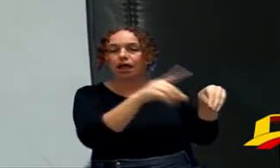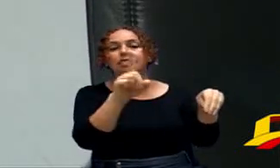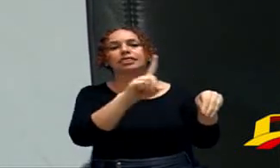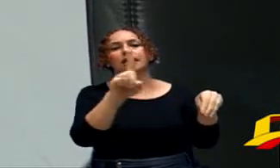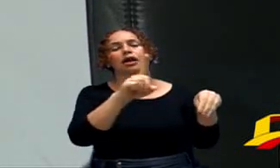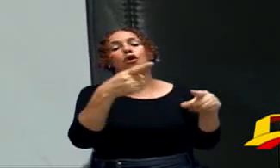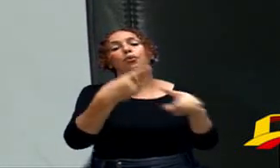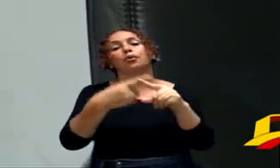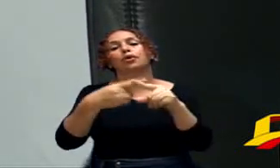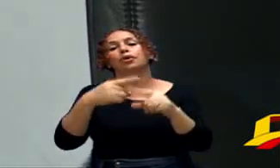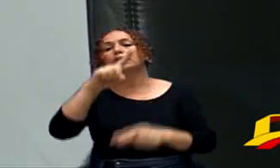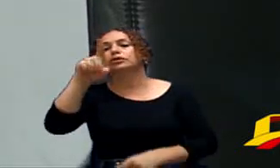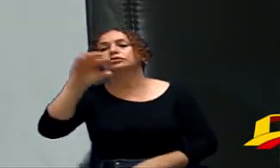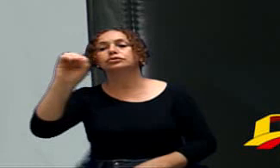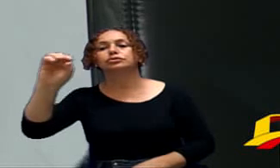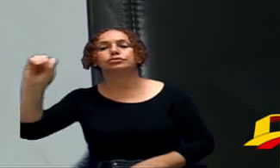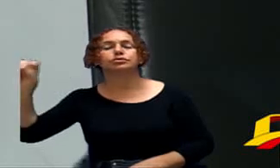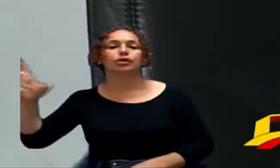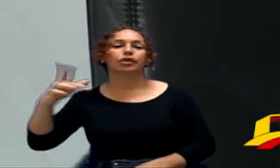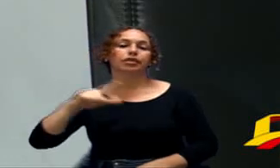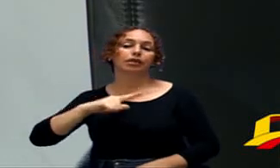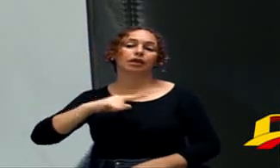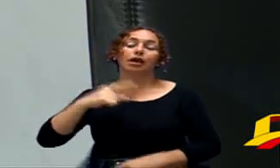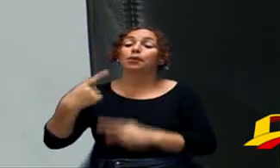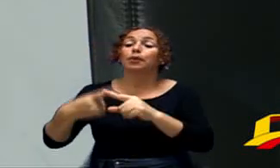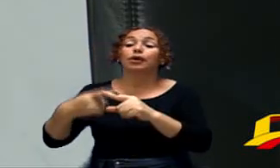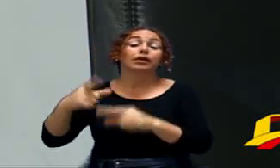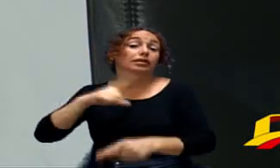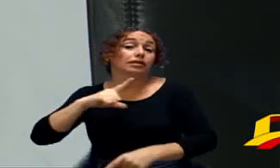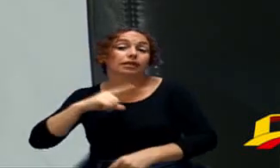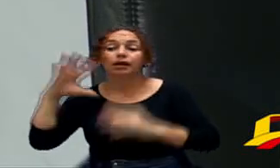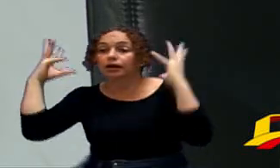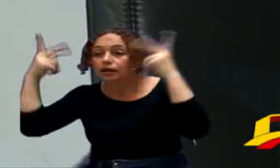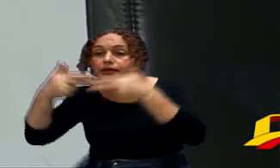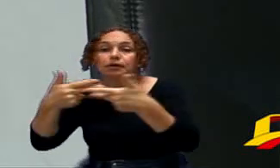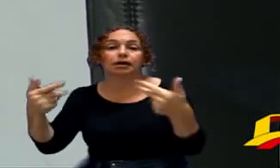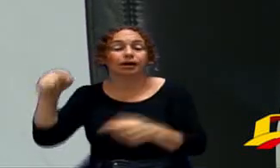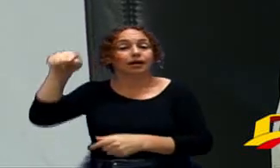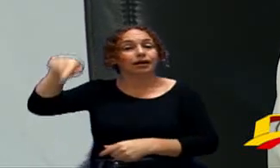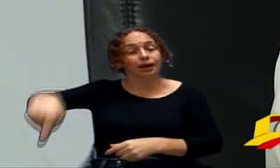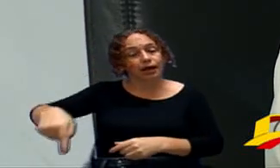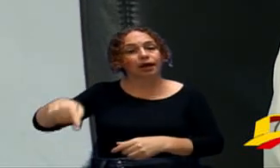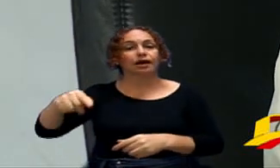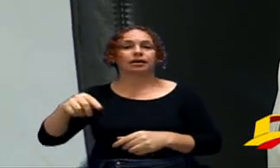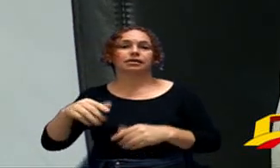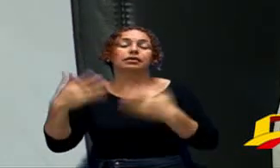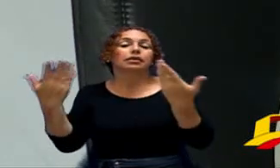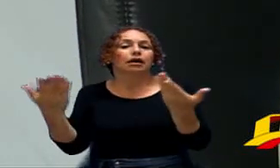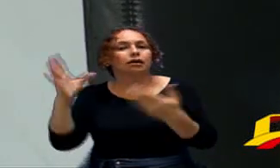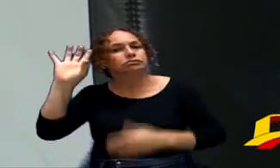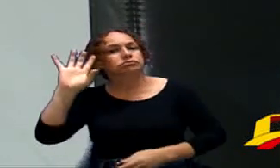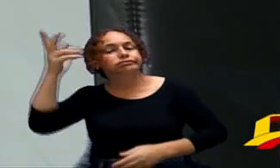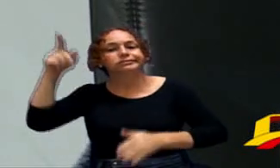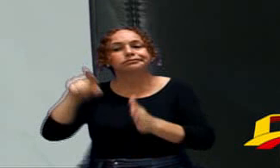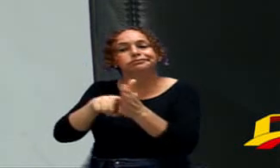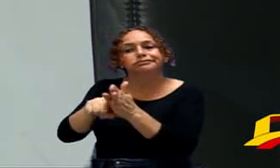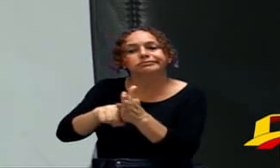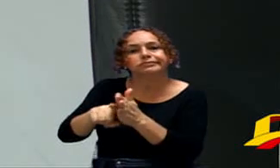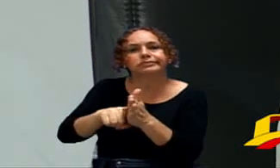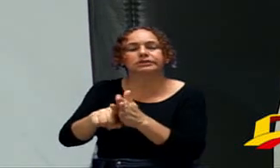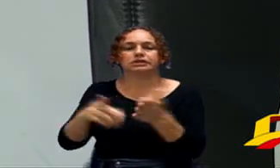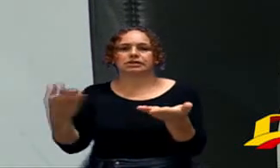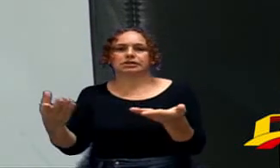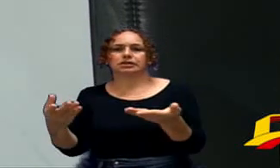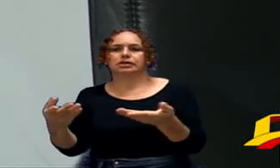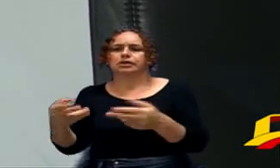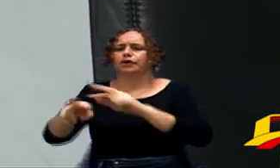e educativas por causa dos animais. As pesquisas, a reintrodução na natureza, um monte